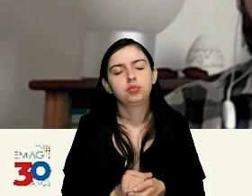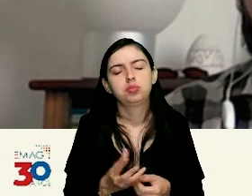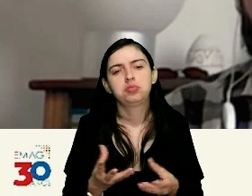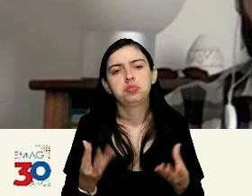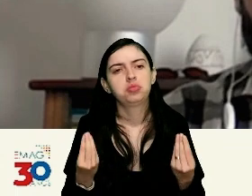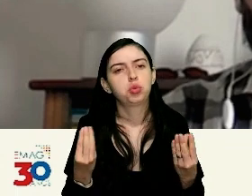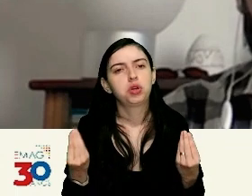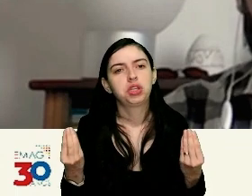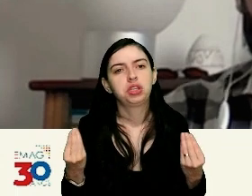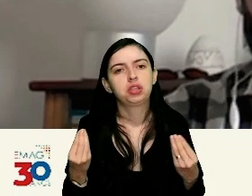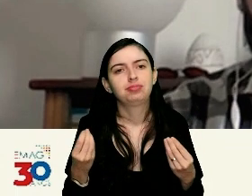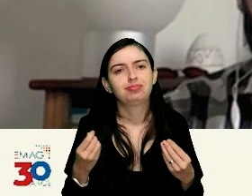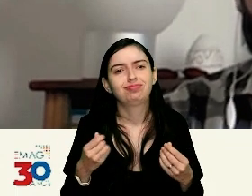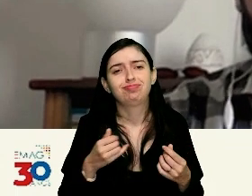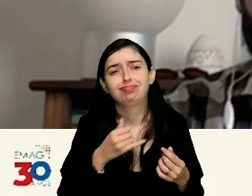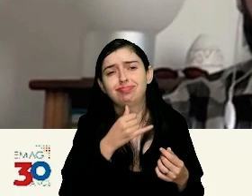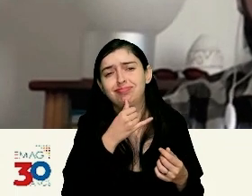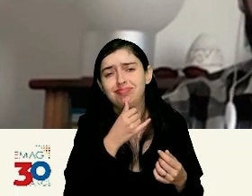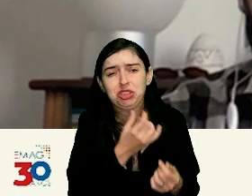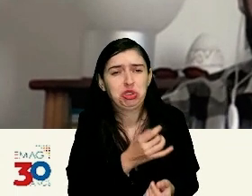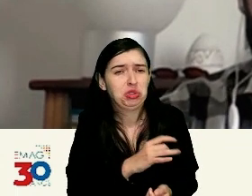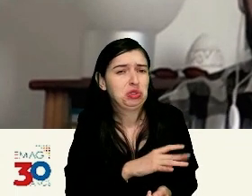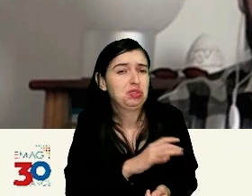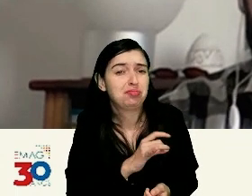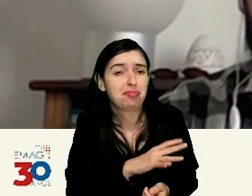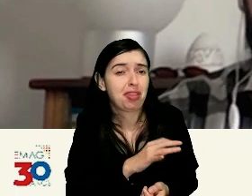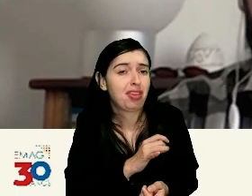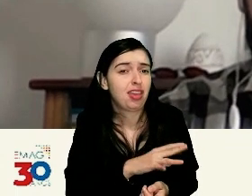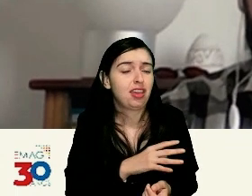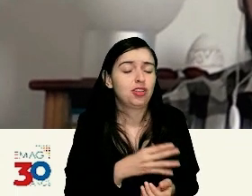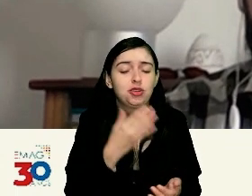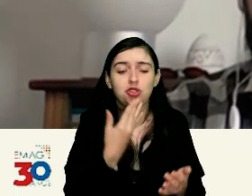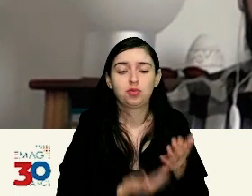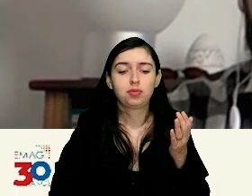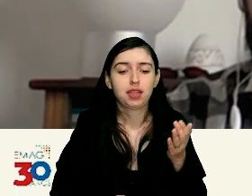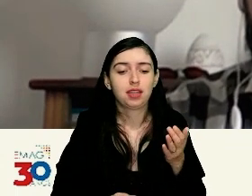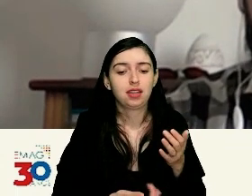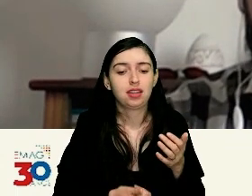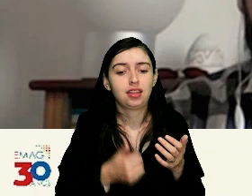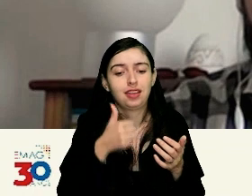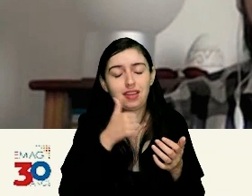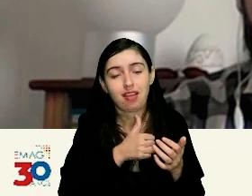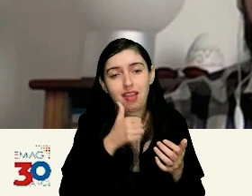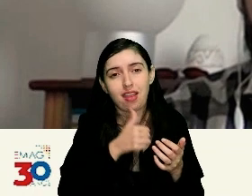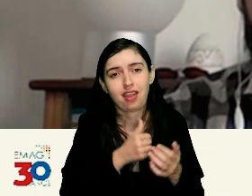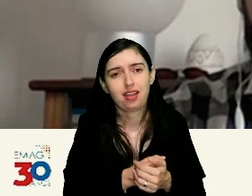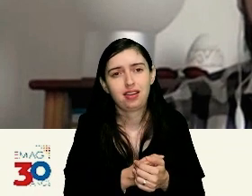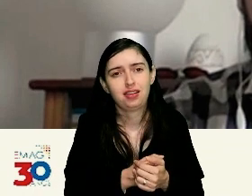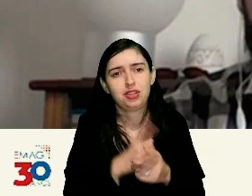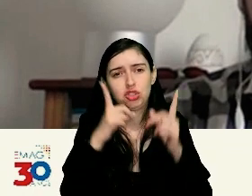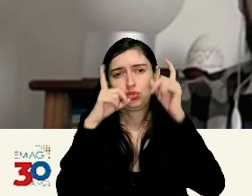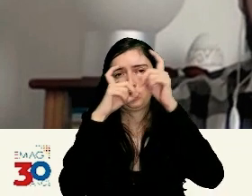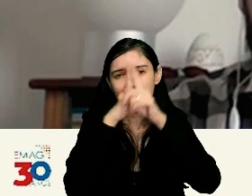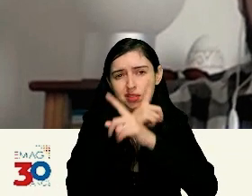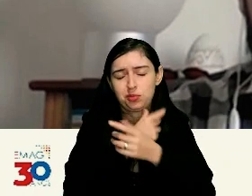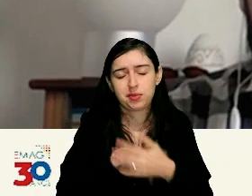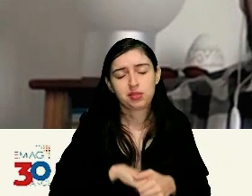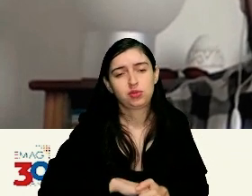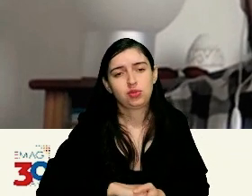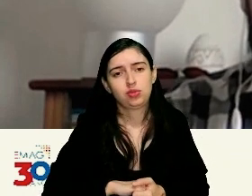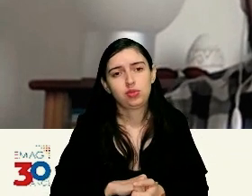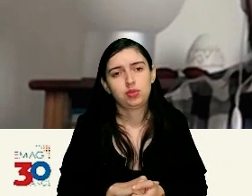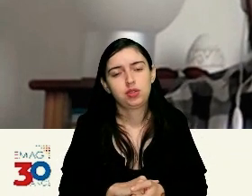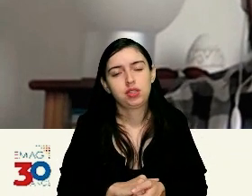dor e medo, né? Aquela coisa, medo de perdê-la, as enfermidades, tal. Quando foi